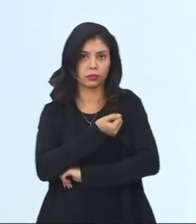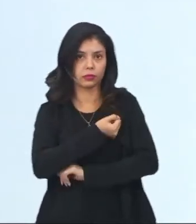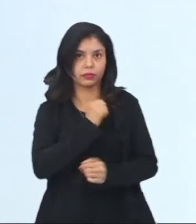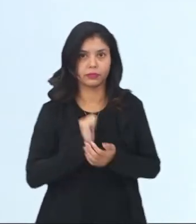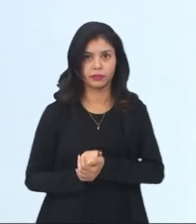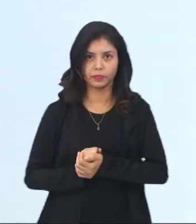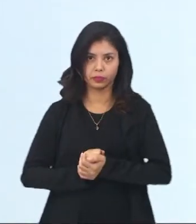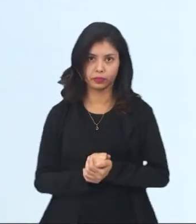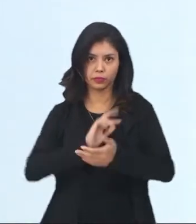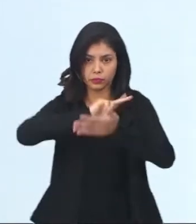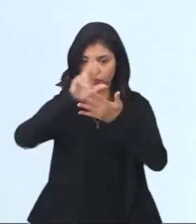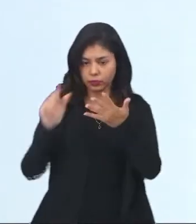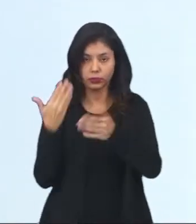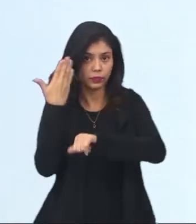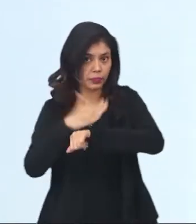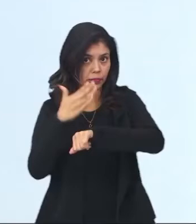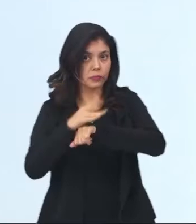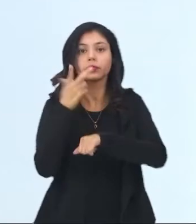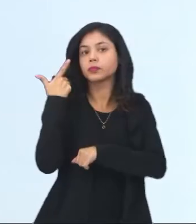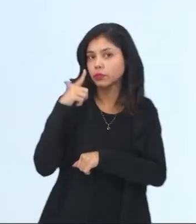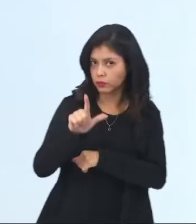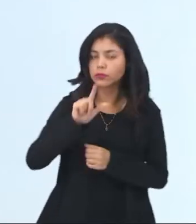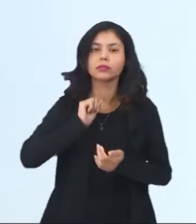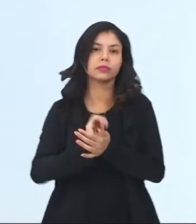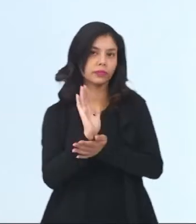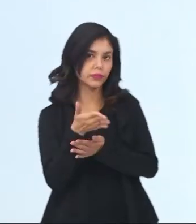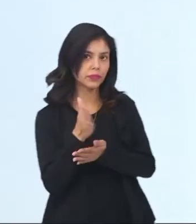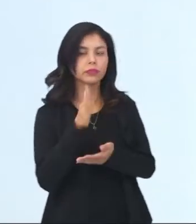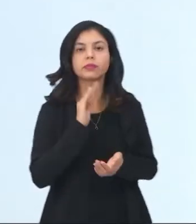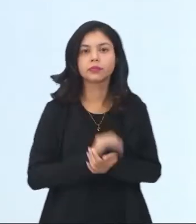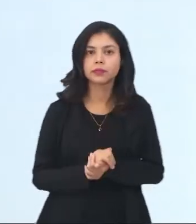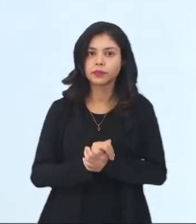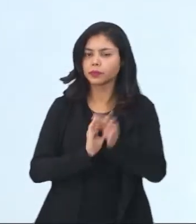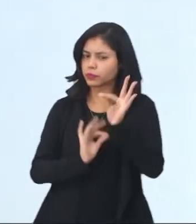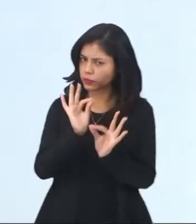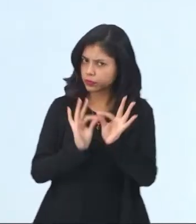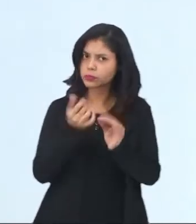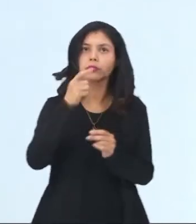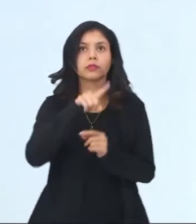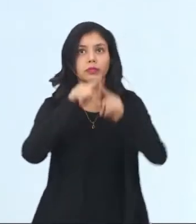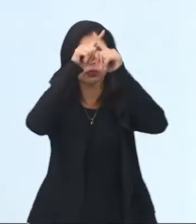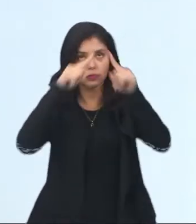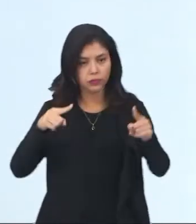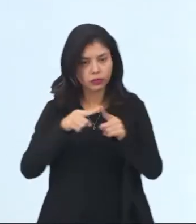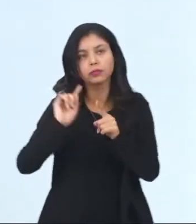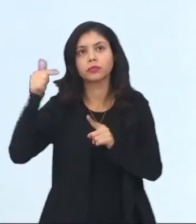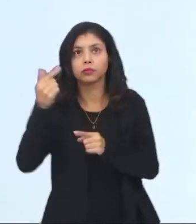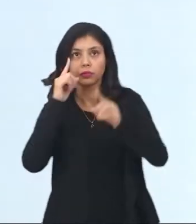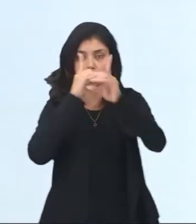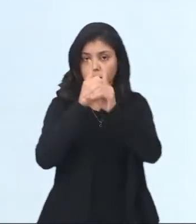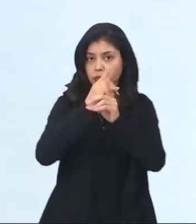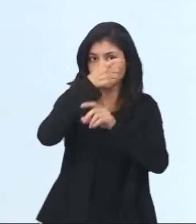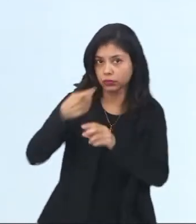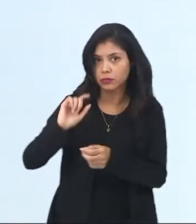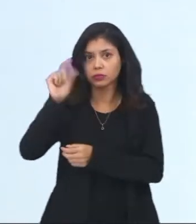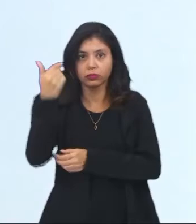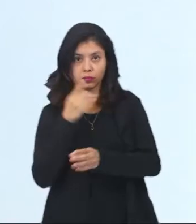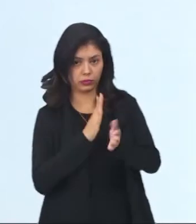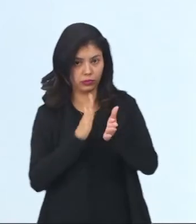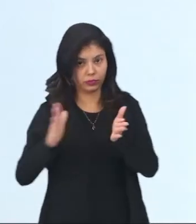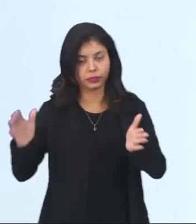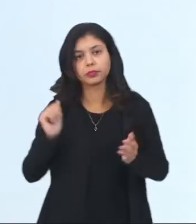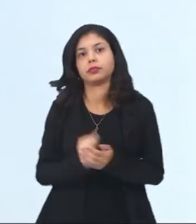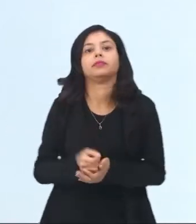de várias práticas você vai conseguir já mapear que vou fazer o delta, do delta vou encontrar o x e assim em diante.